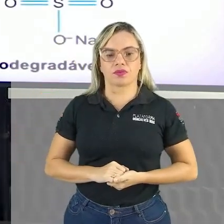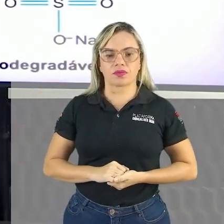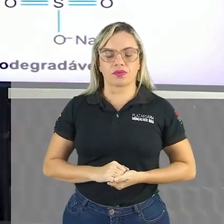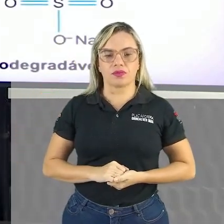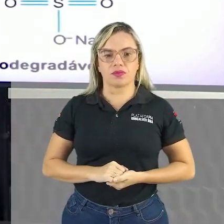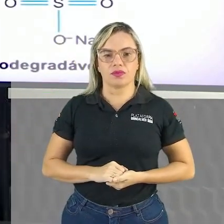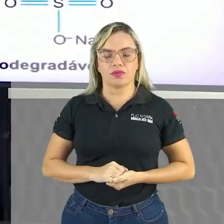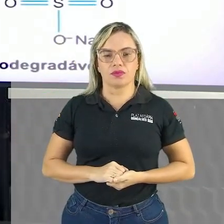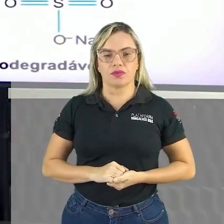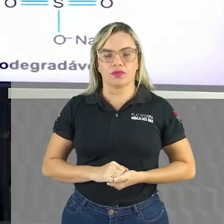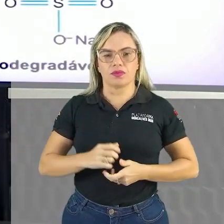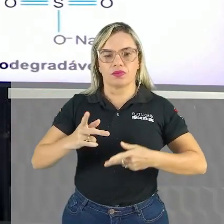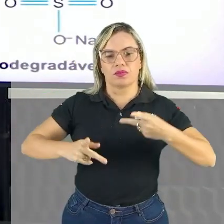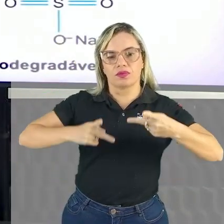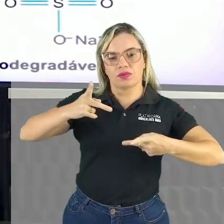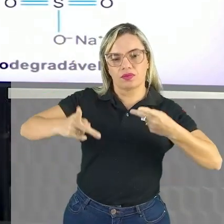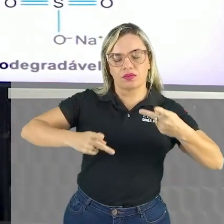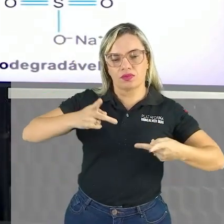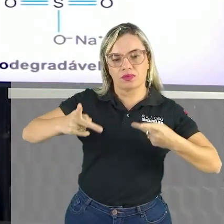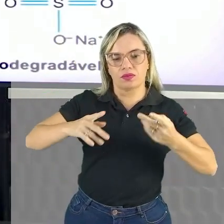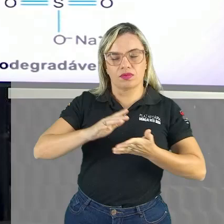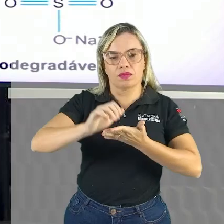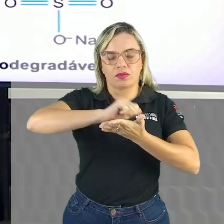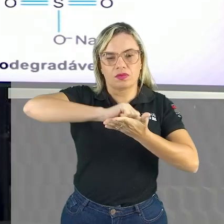Quando você fala em sabão,